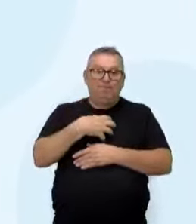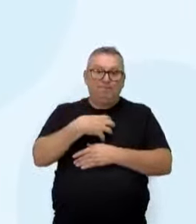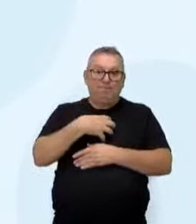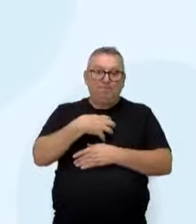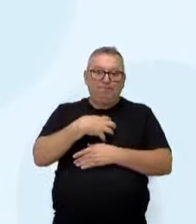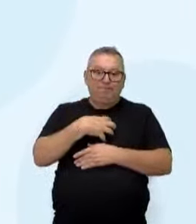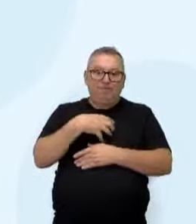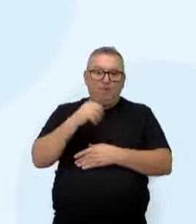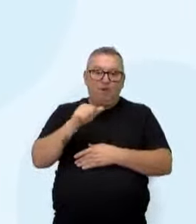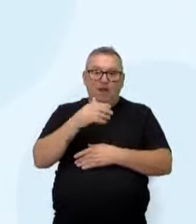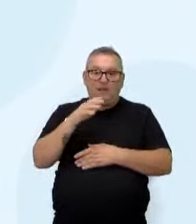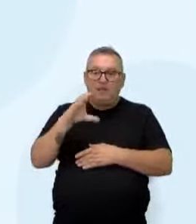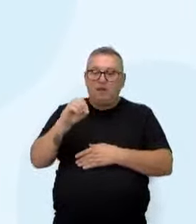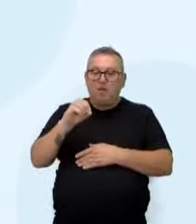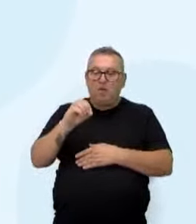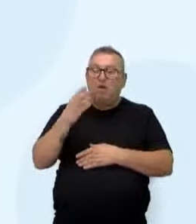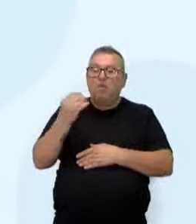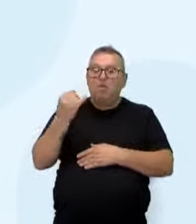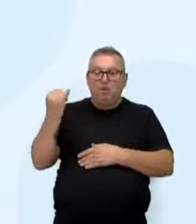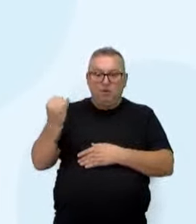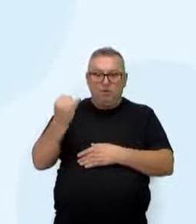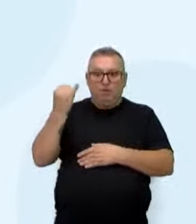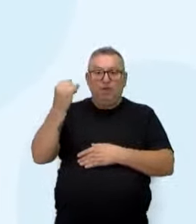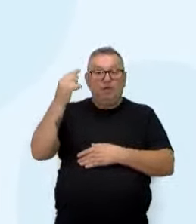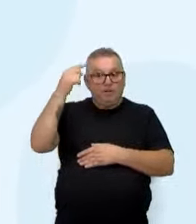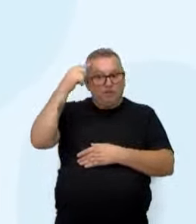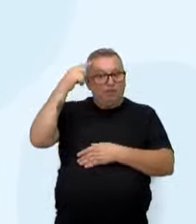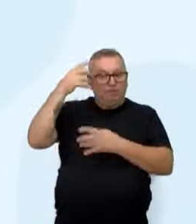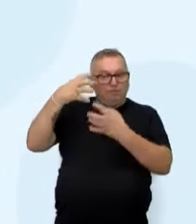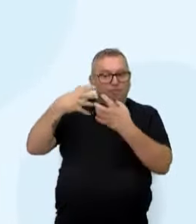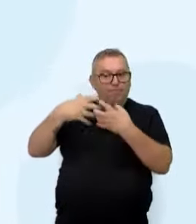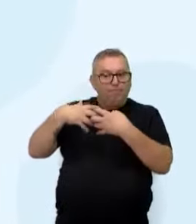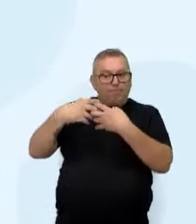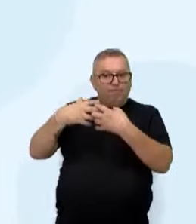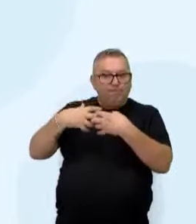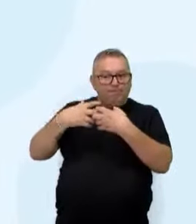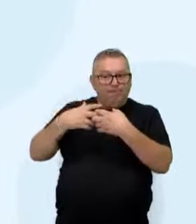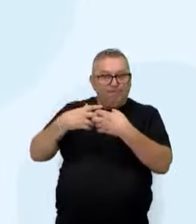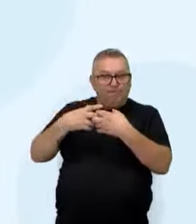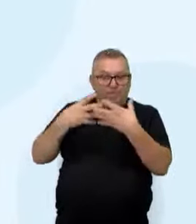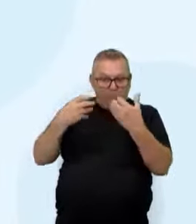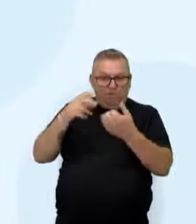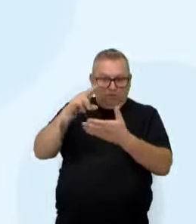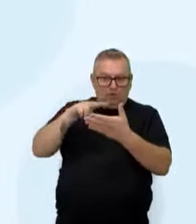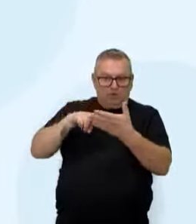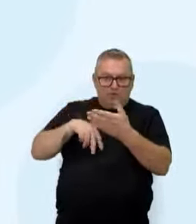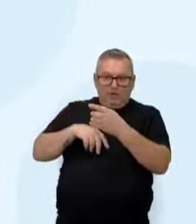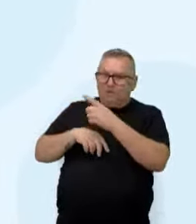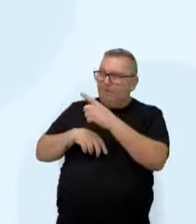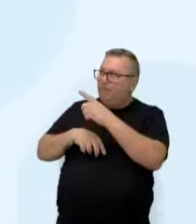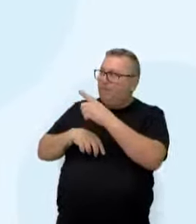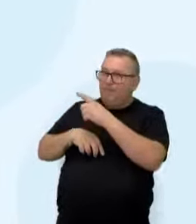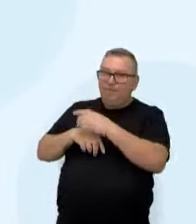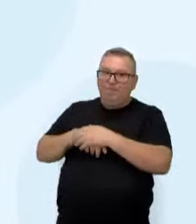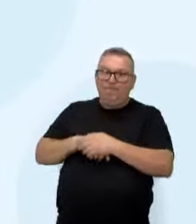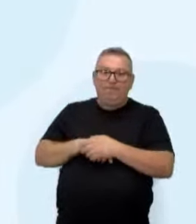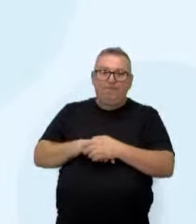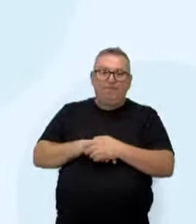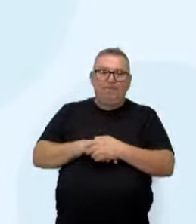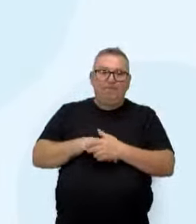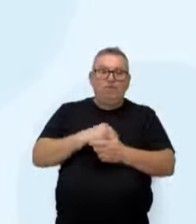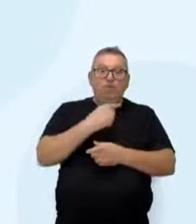uma ação, que é muito importante essa reflexão. E aí eu queria lê-la com vocês nesse momento. Cada um de